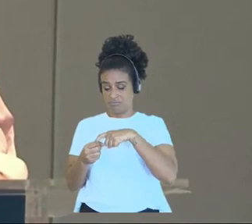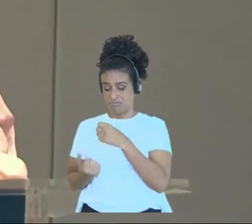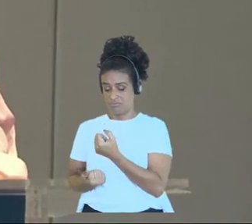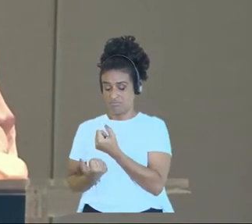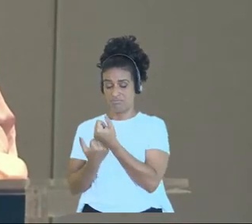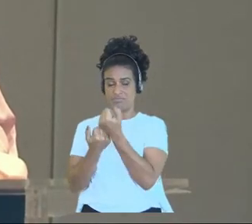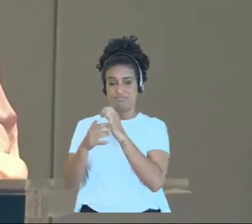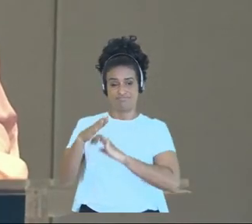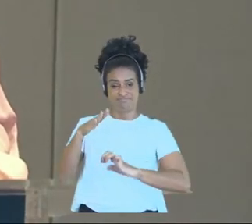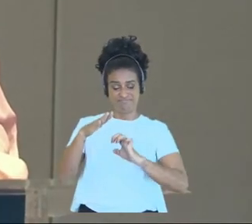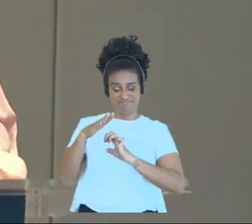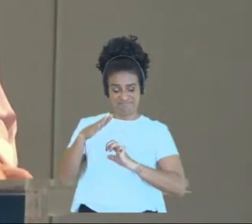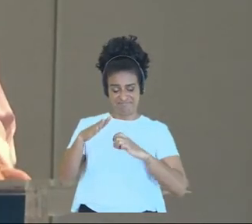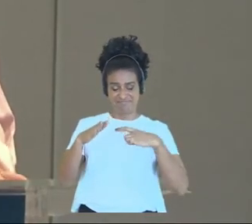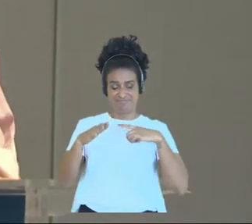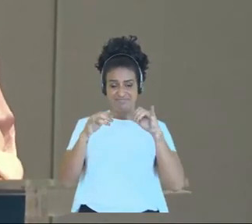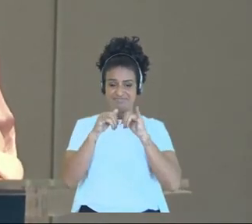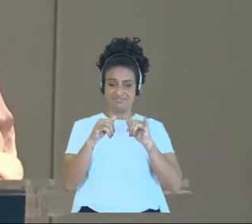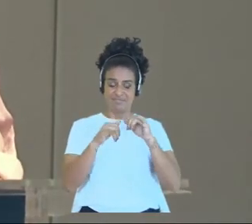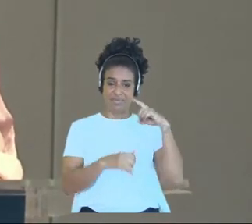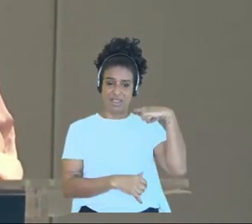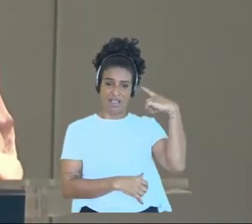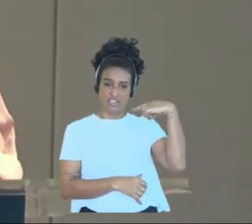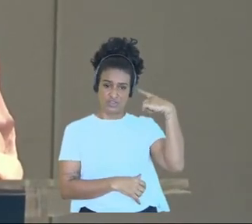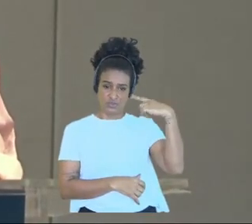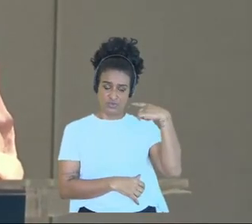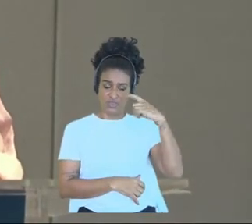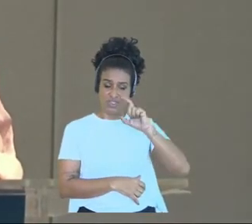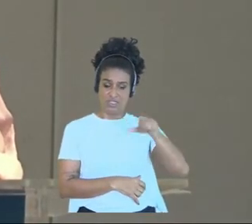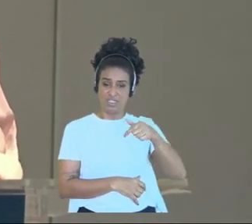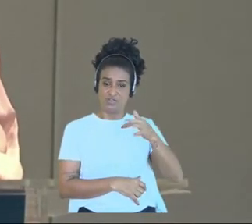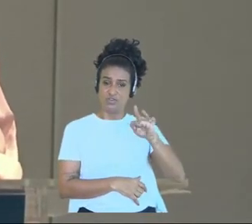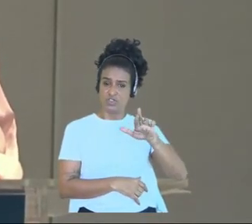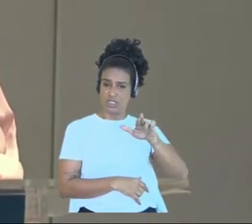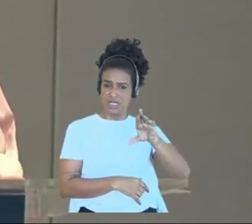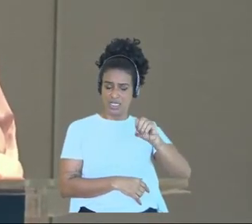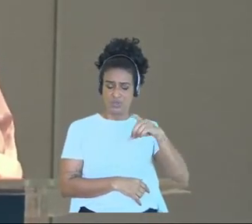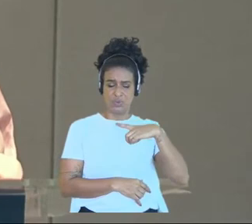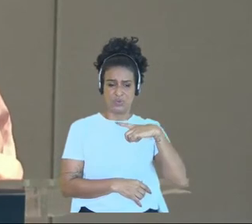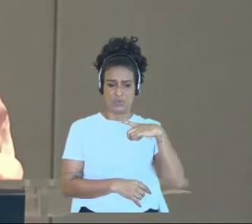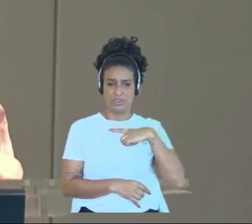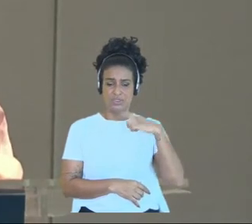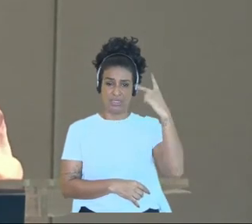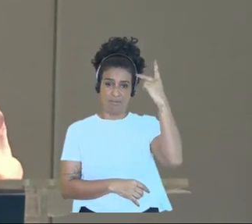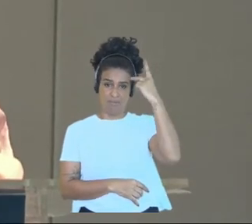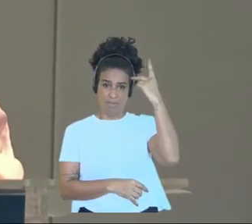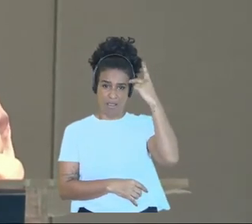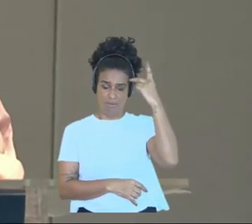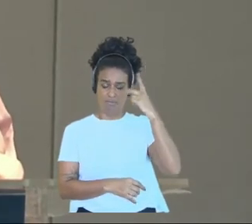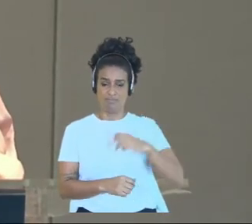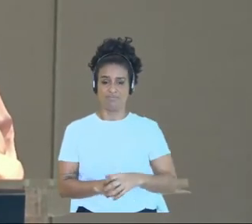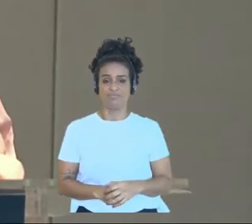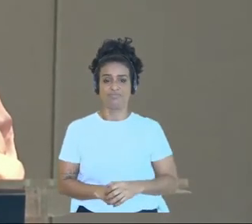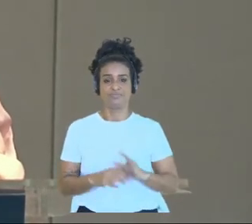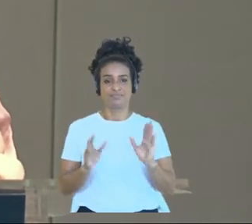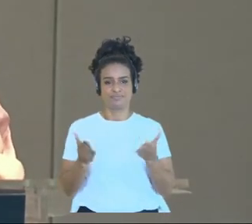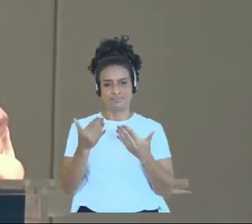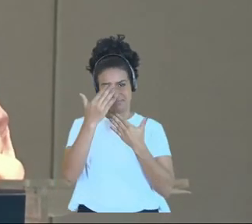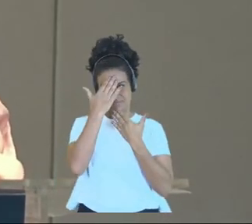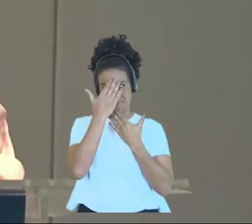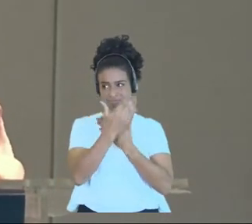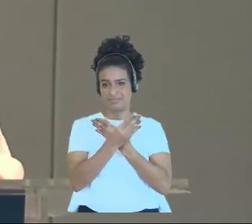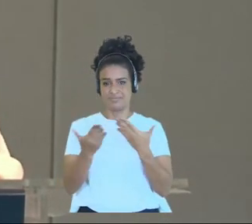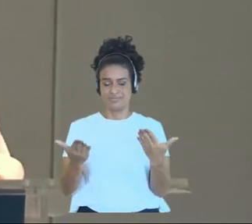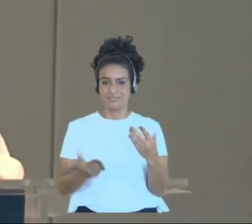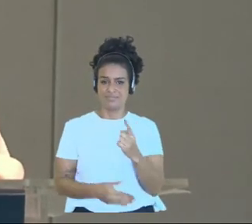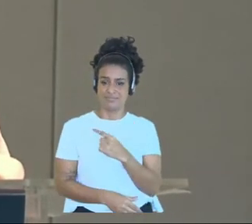Konrad Adenauer, advogado e ex-funcionário da CAIS de São Paulo. Gostaria também de agradecer